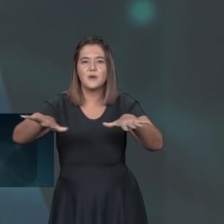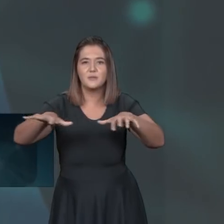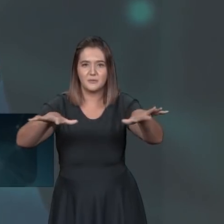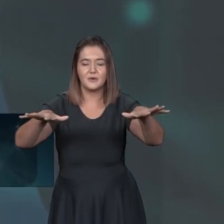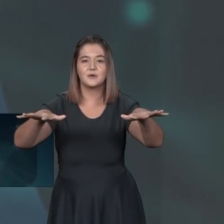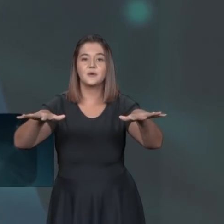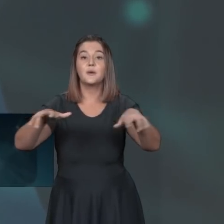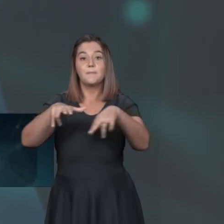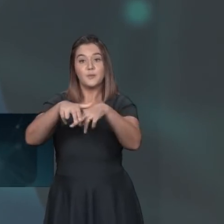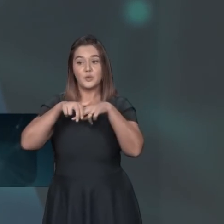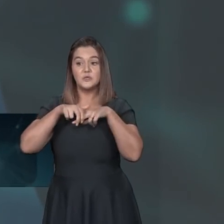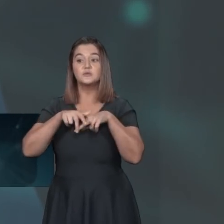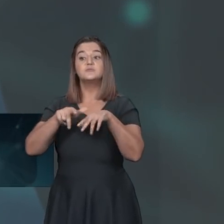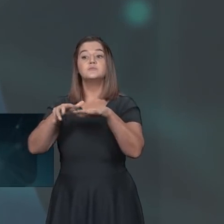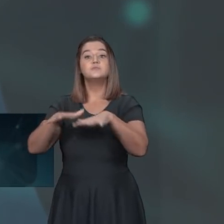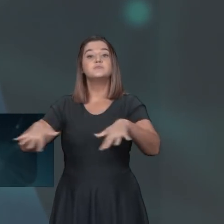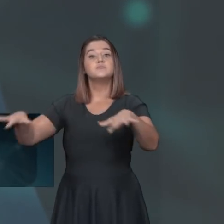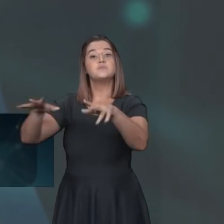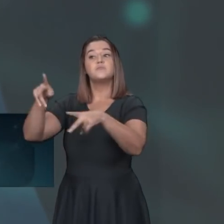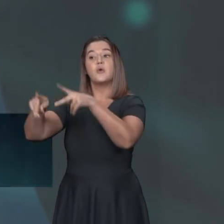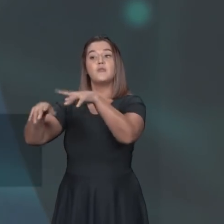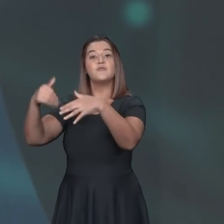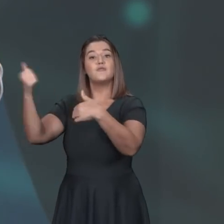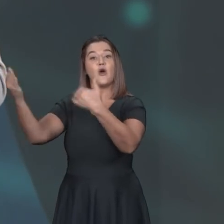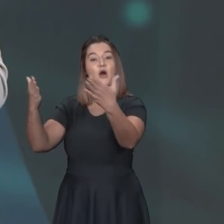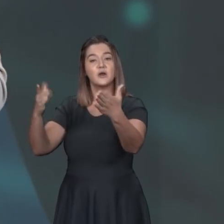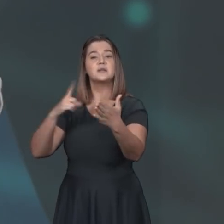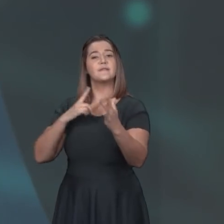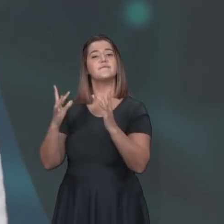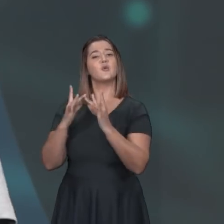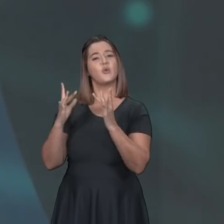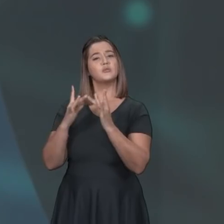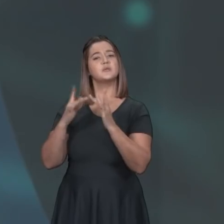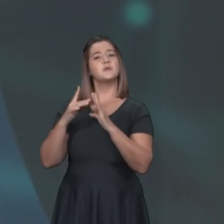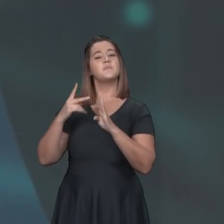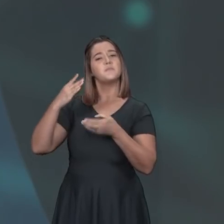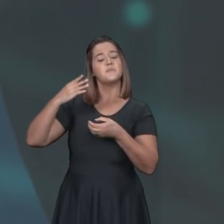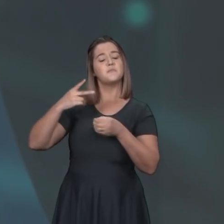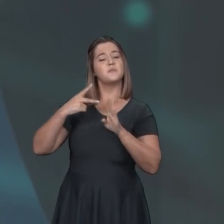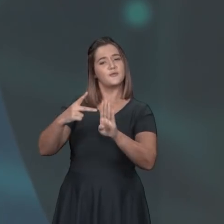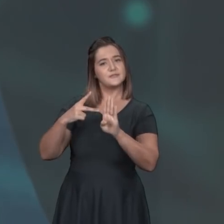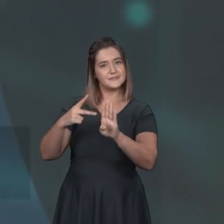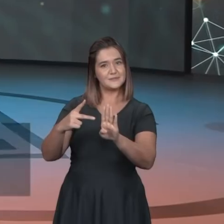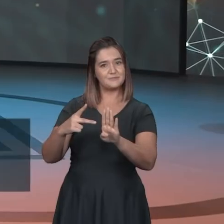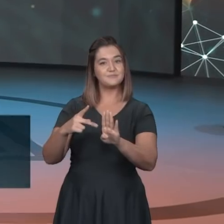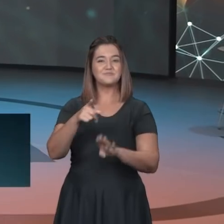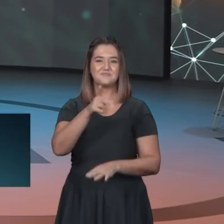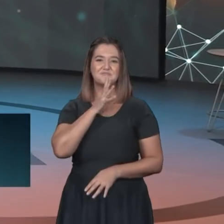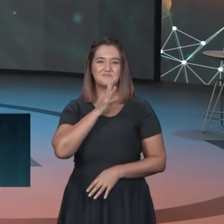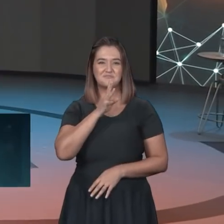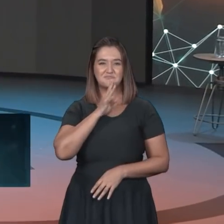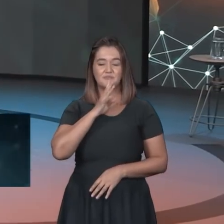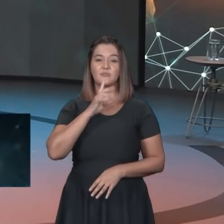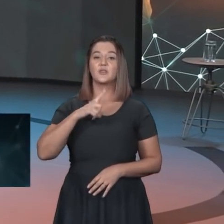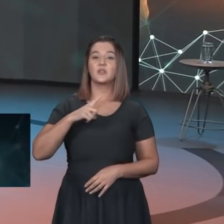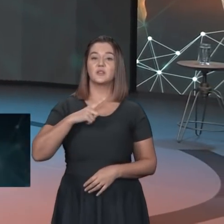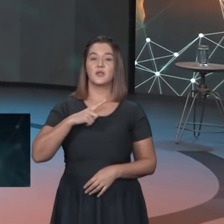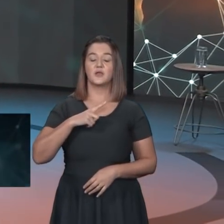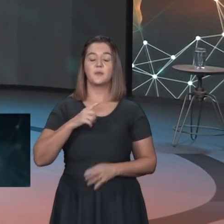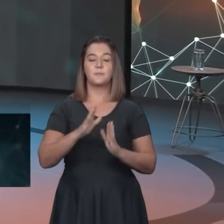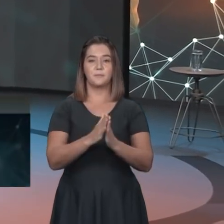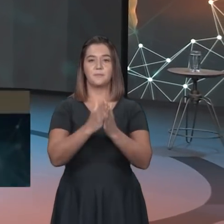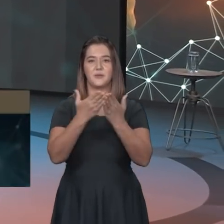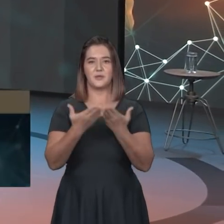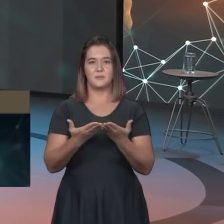magos, tiveram contato com essas profecias. Eu quero mencionar uma delas para você, que está no livro de Números. Vamos ver aqui na tela.